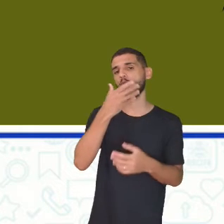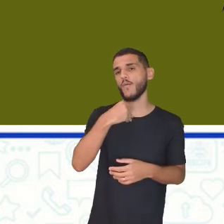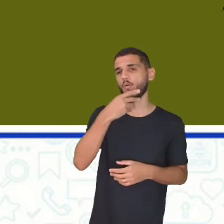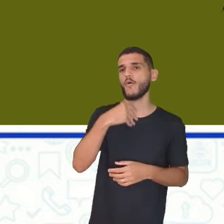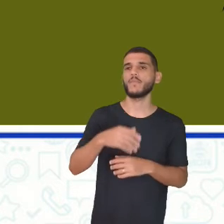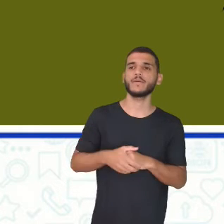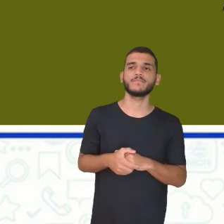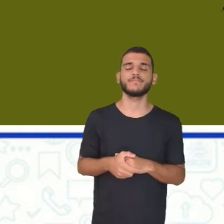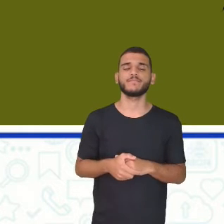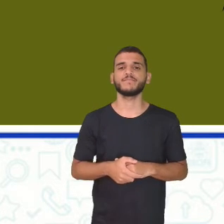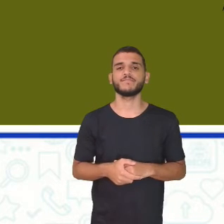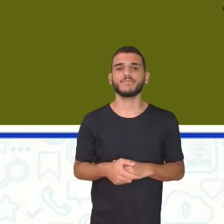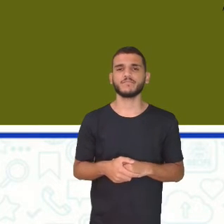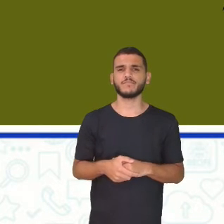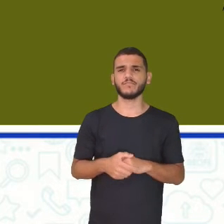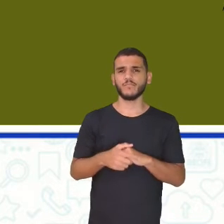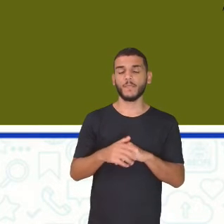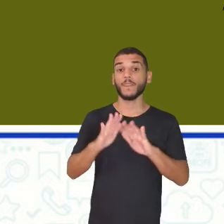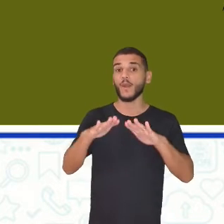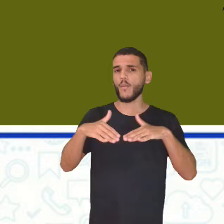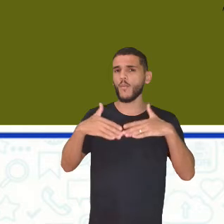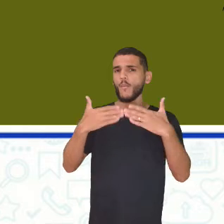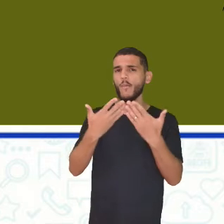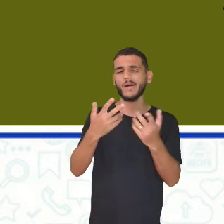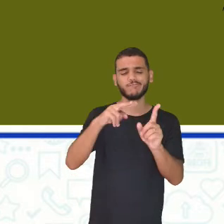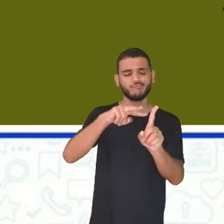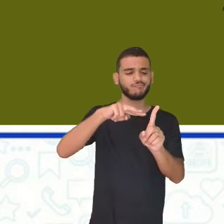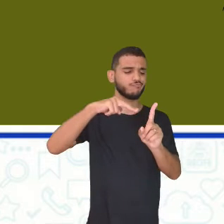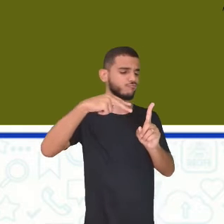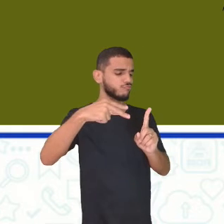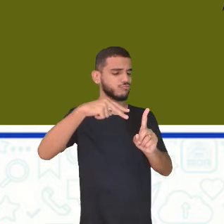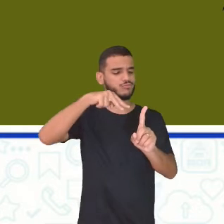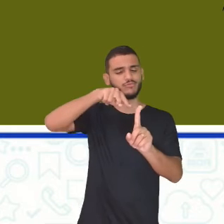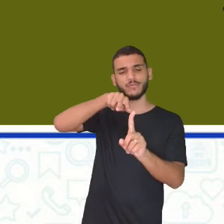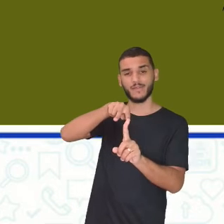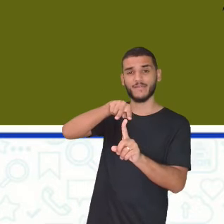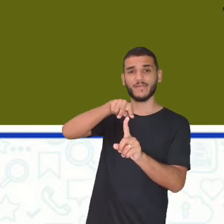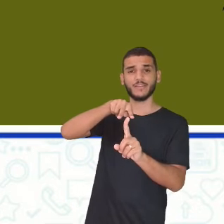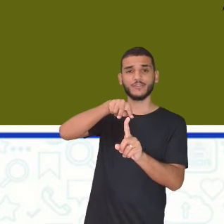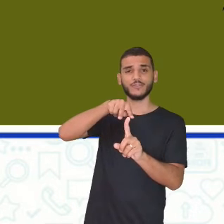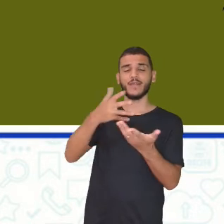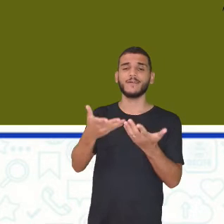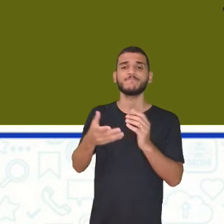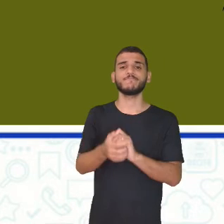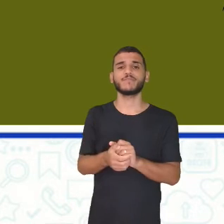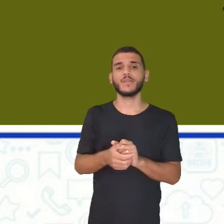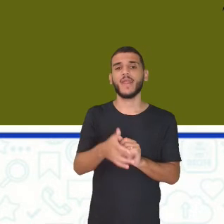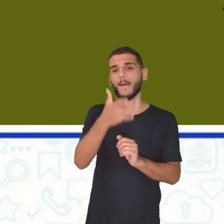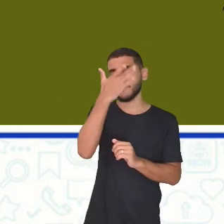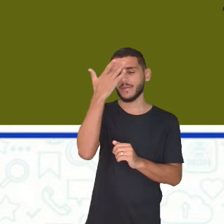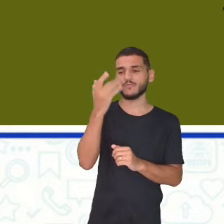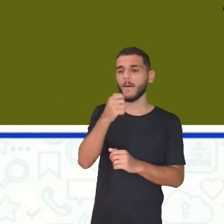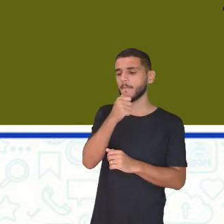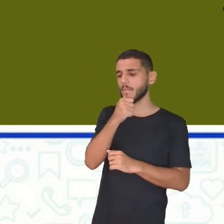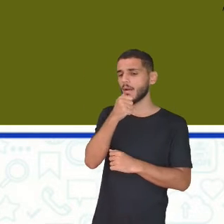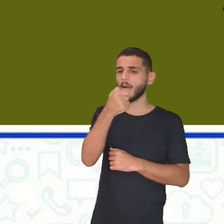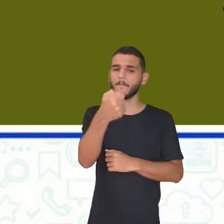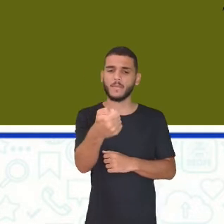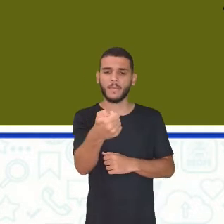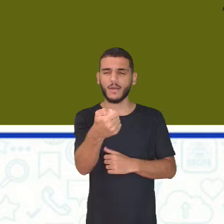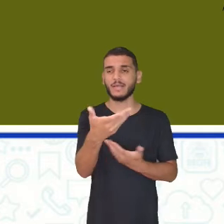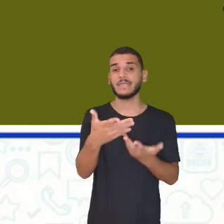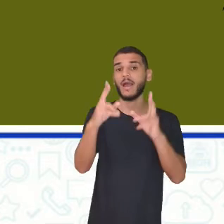Souza. E qual é o ponto de vista do entrevistado em relação ao termo abordado na